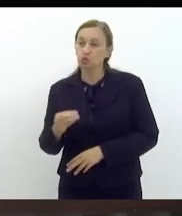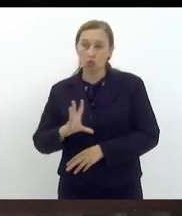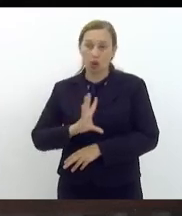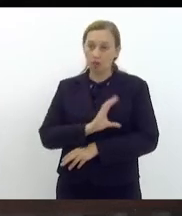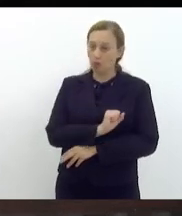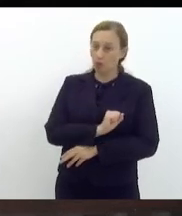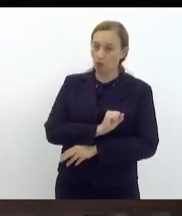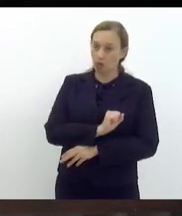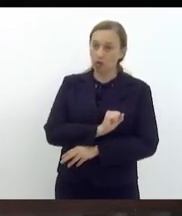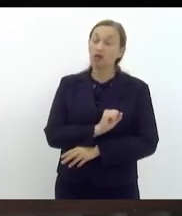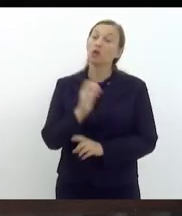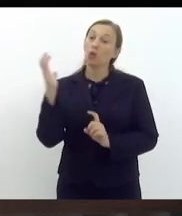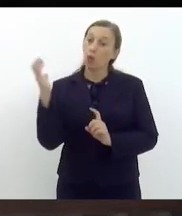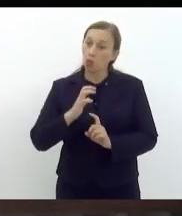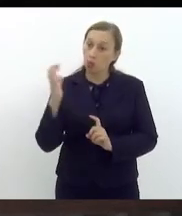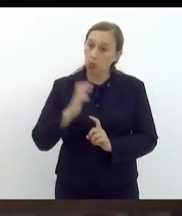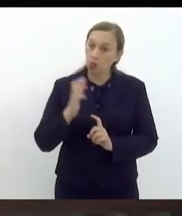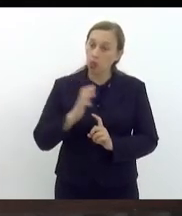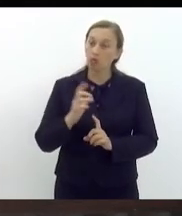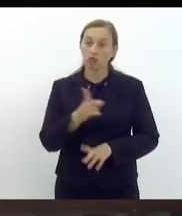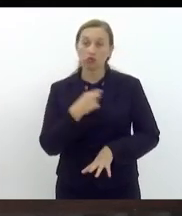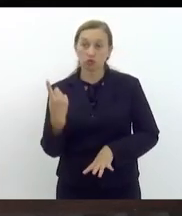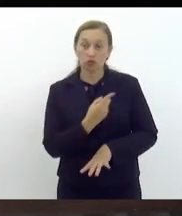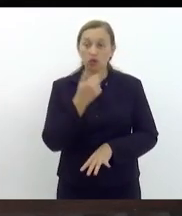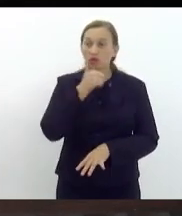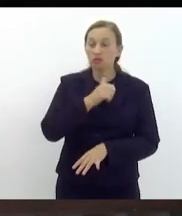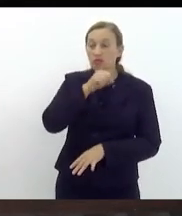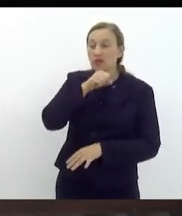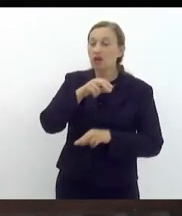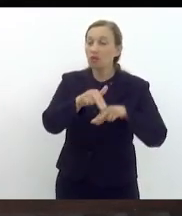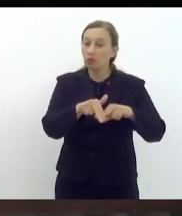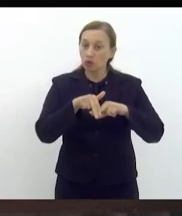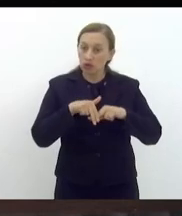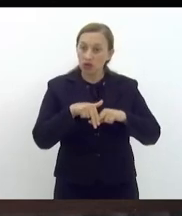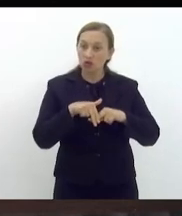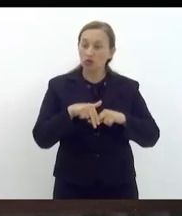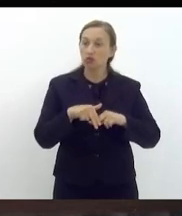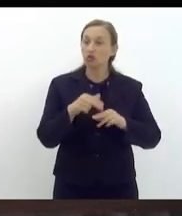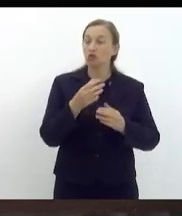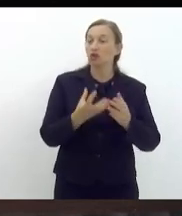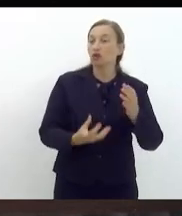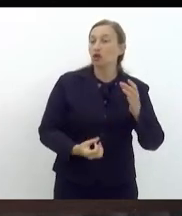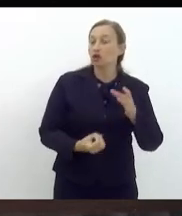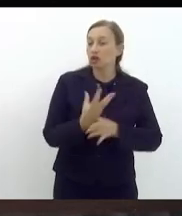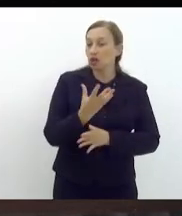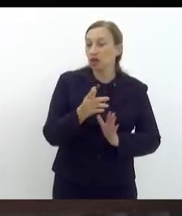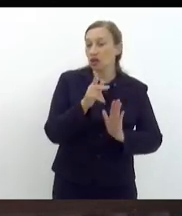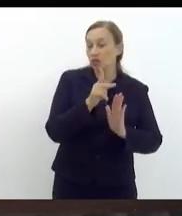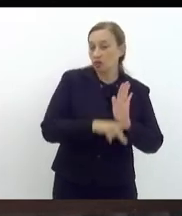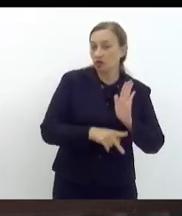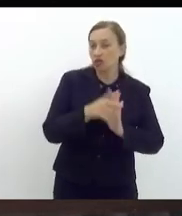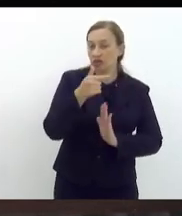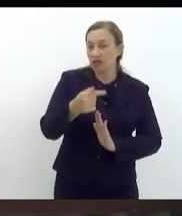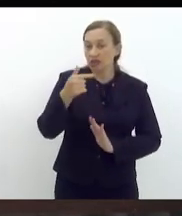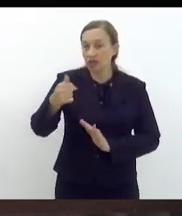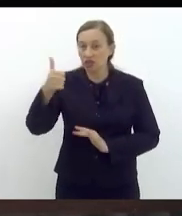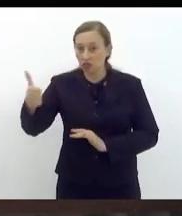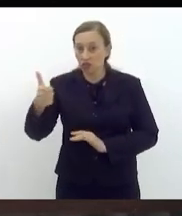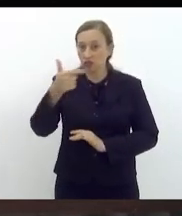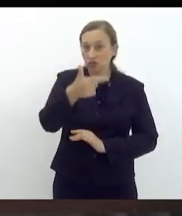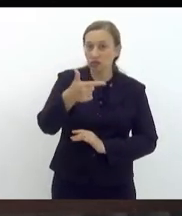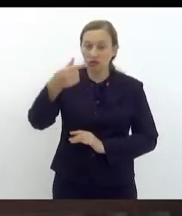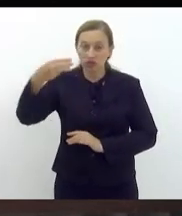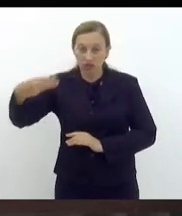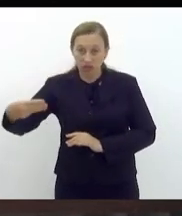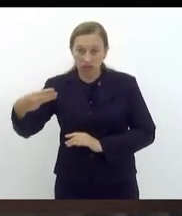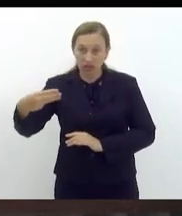e sobrecarga enorme sobre nós mães. Então, por isso, eu protocolei o projeto 771-2023